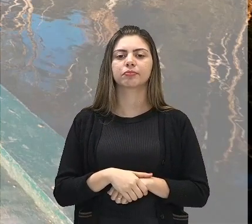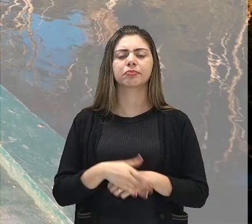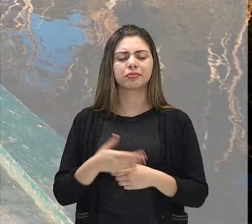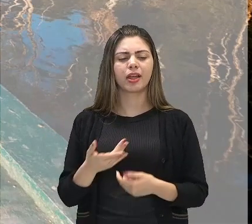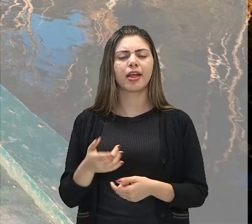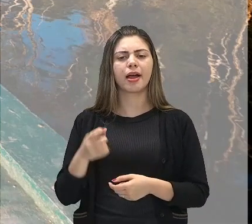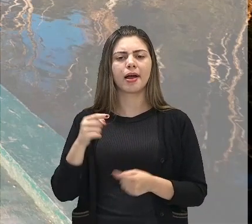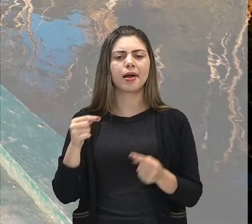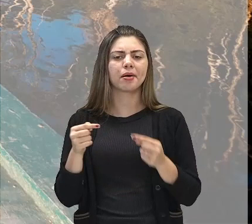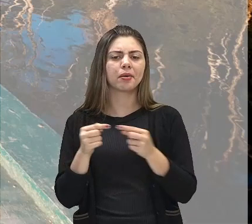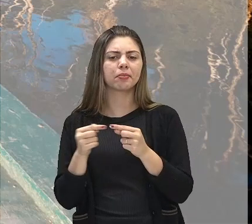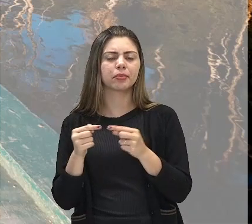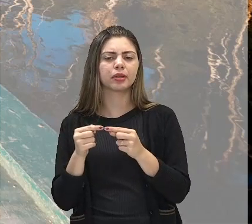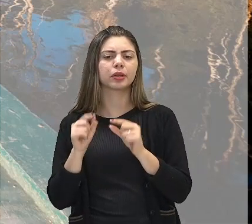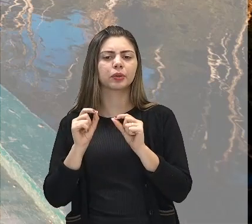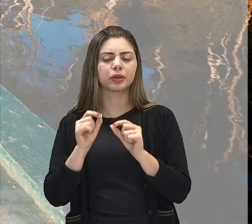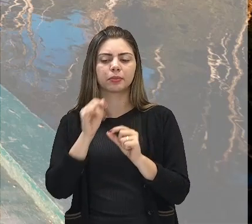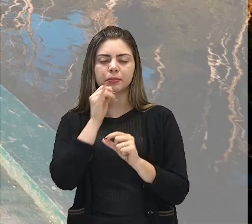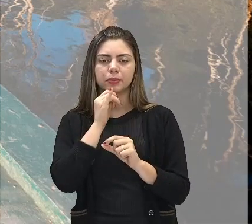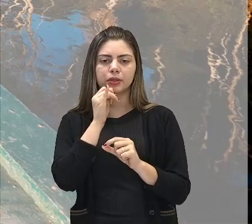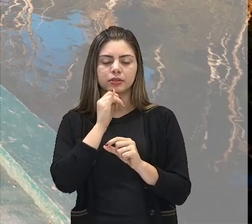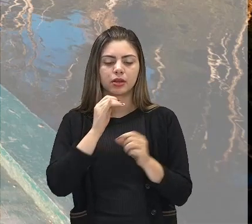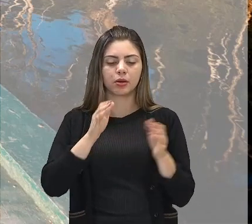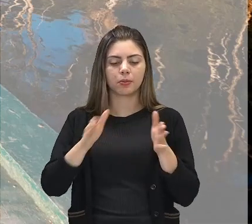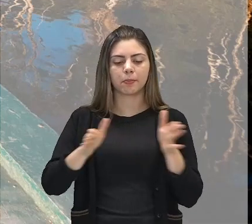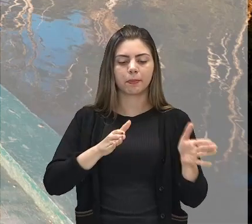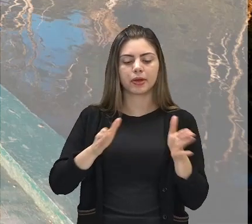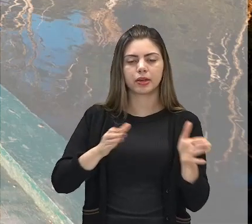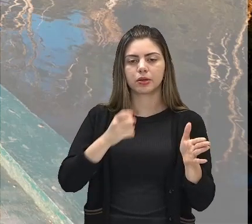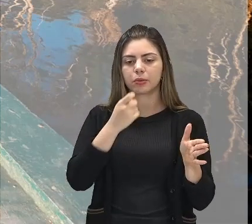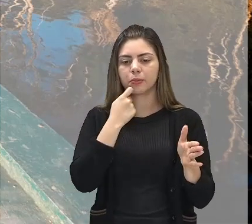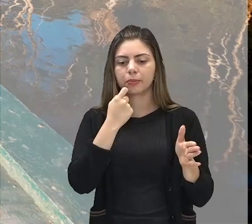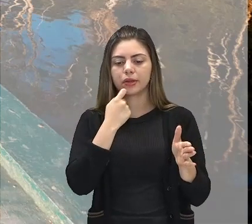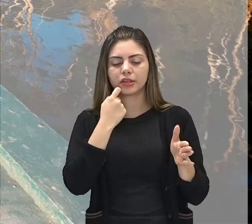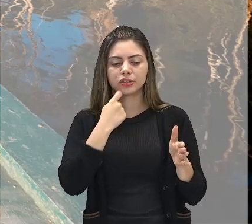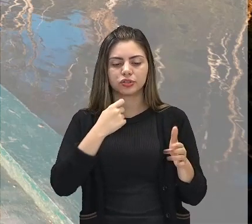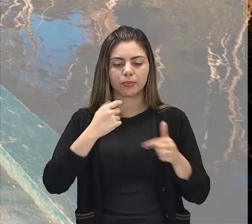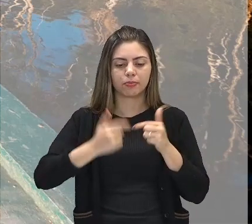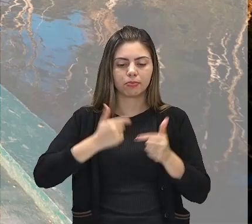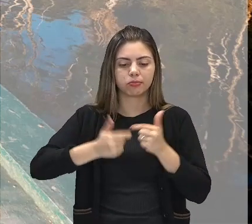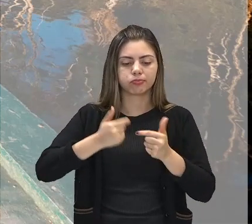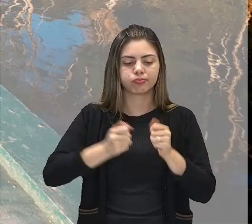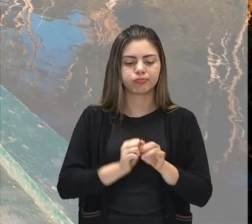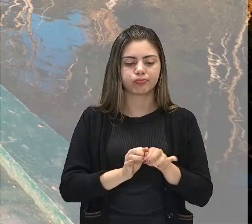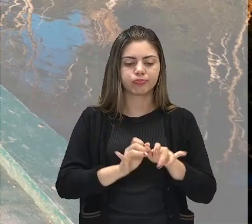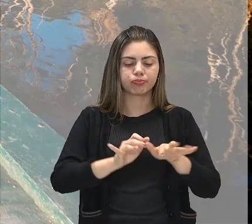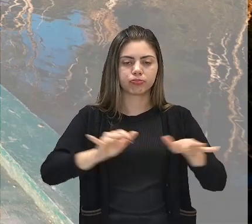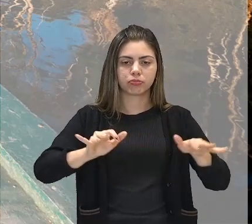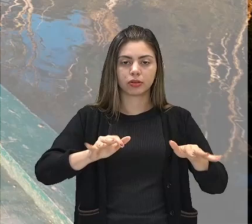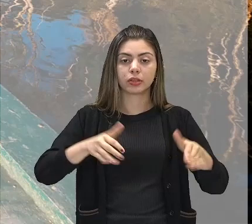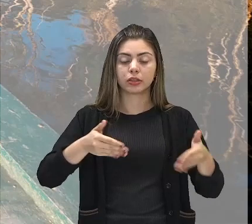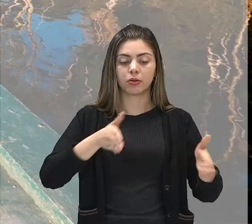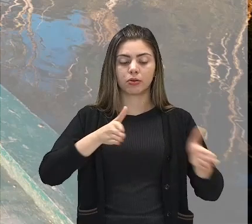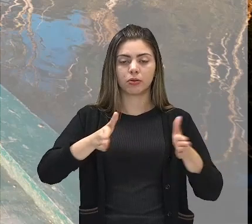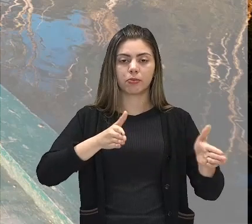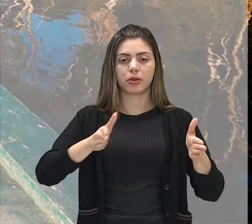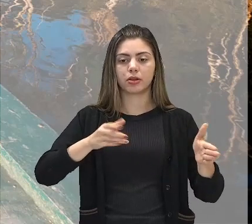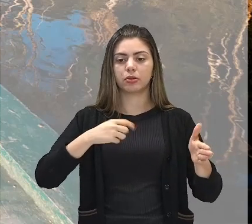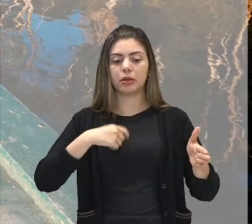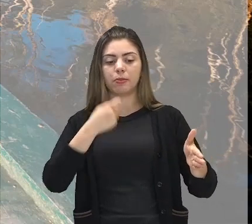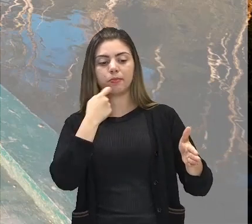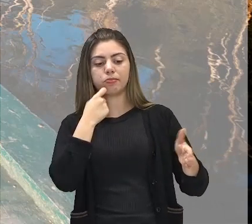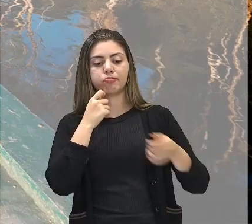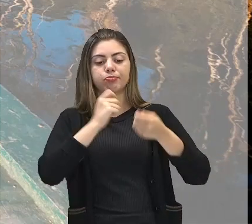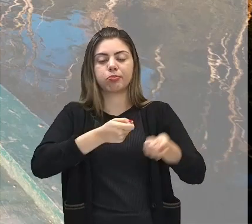seria isso, né? Durante o período da reprodução de algumas espécies de peixe, fica proibido a pesca